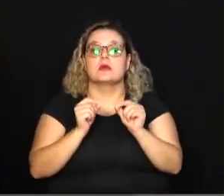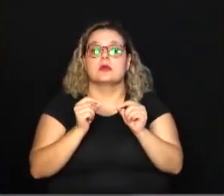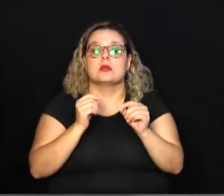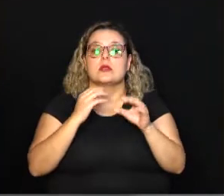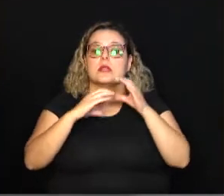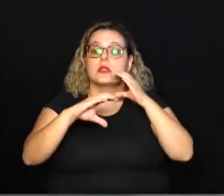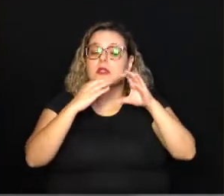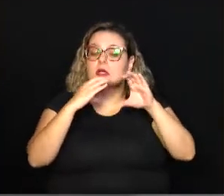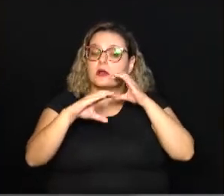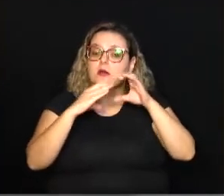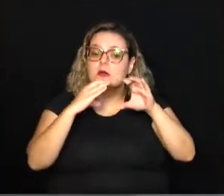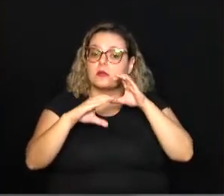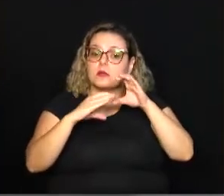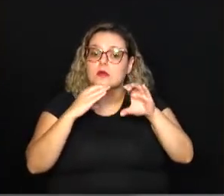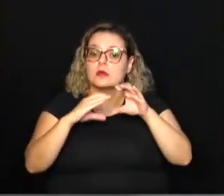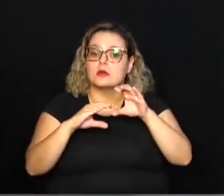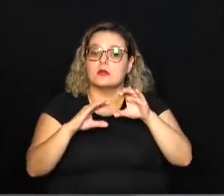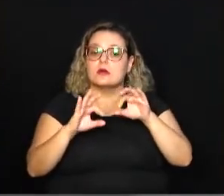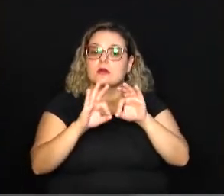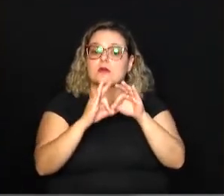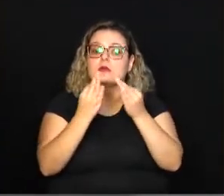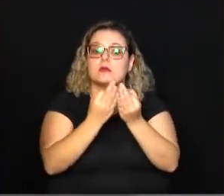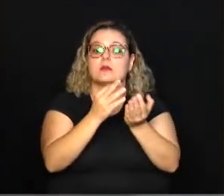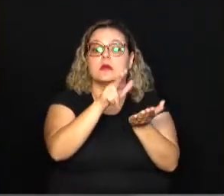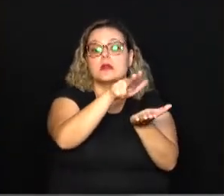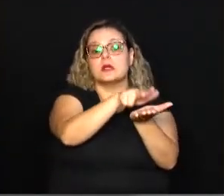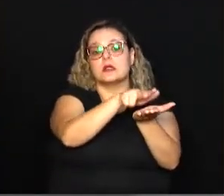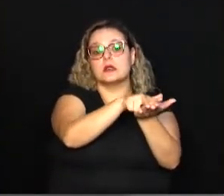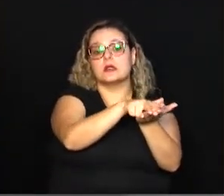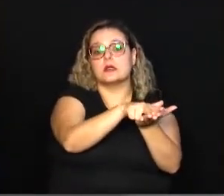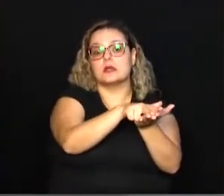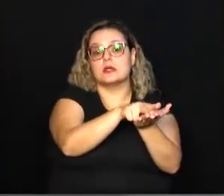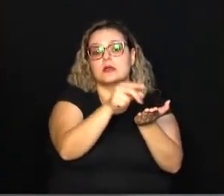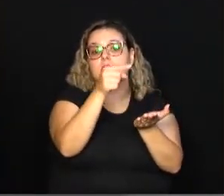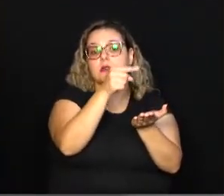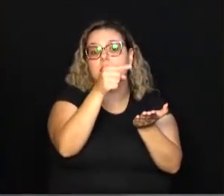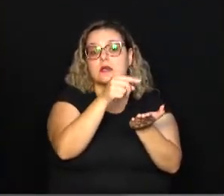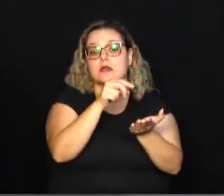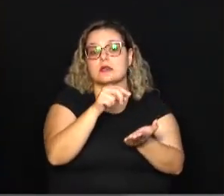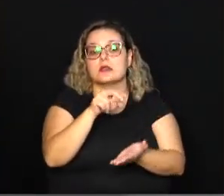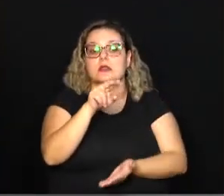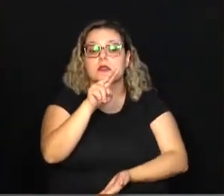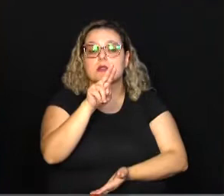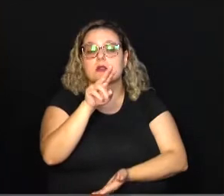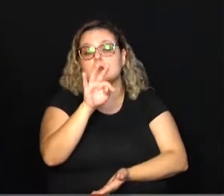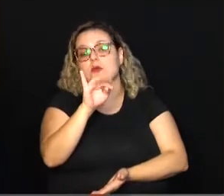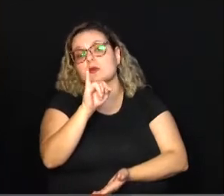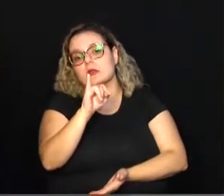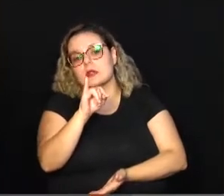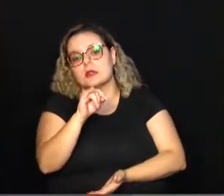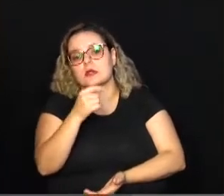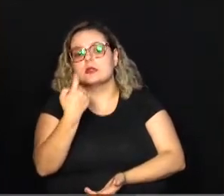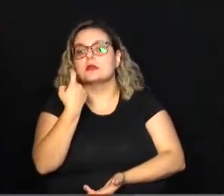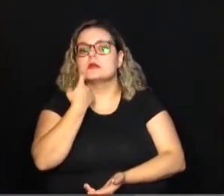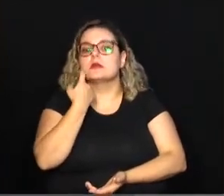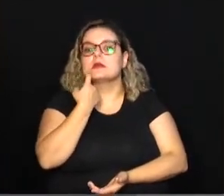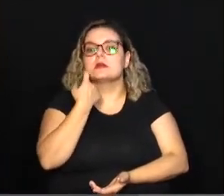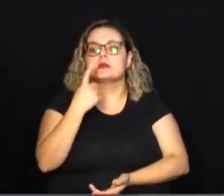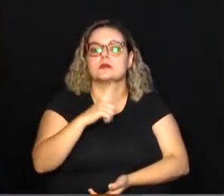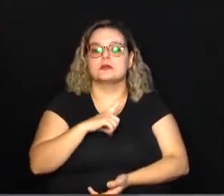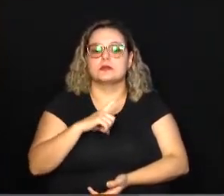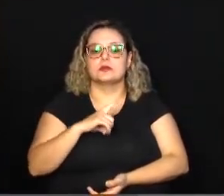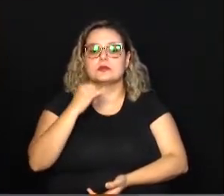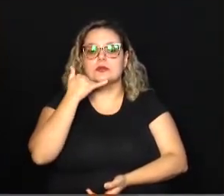comunicação familiares de pacientes que são internados. Na última sexta-feira, eu tive um contato